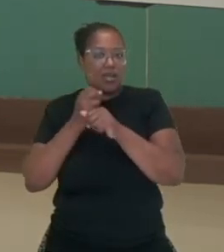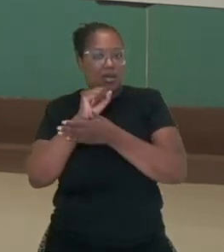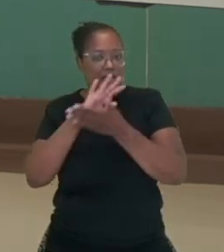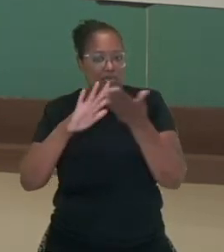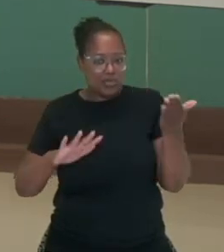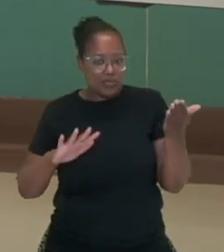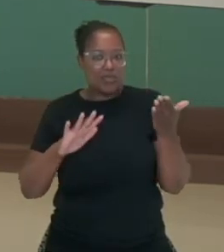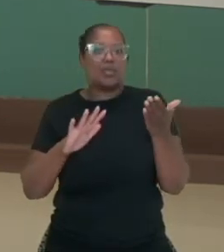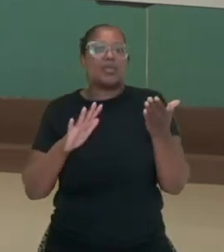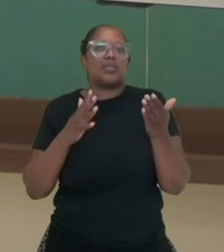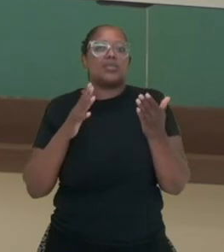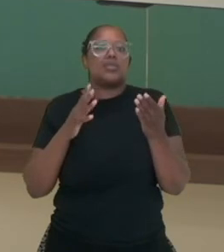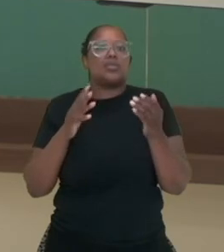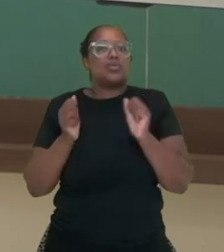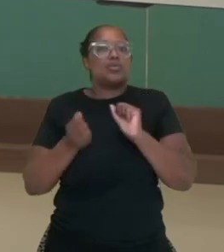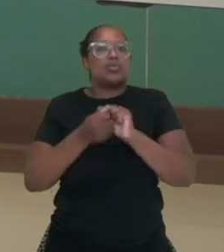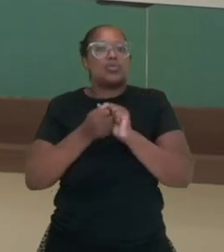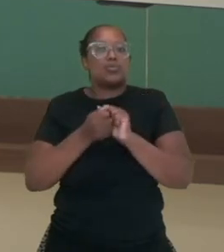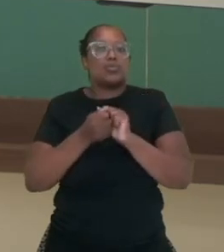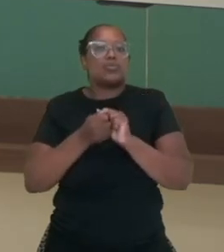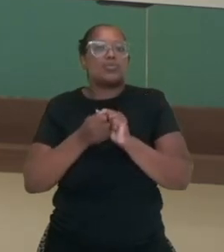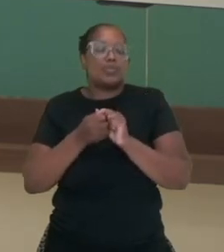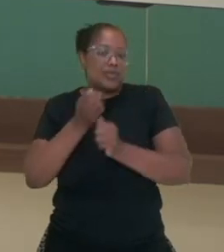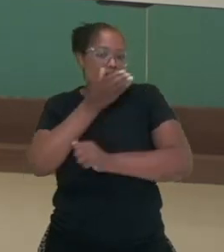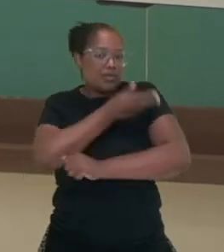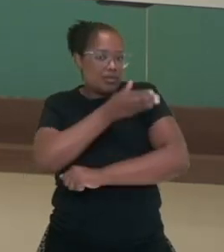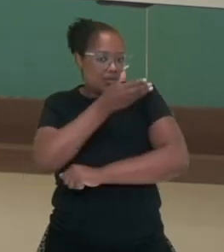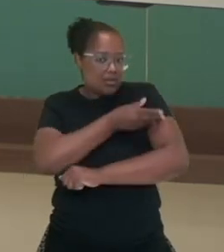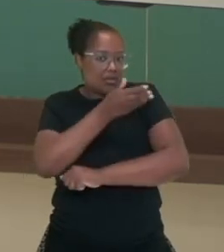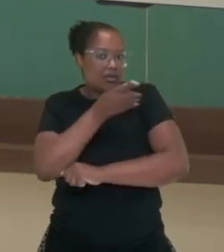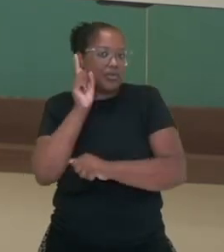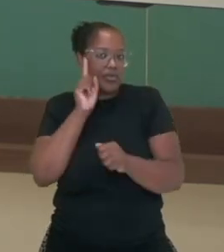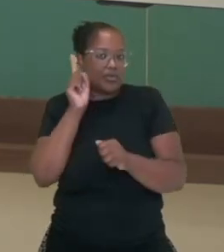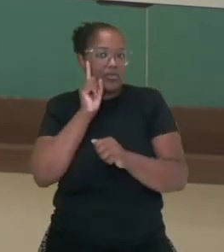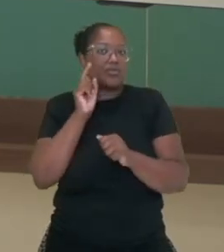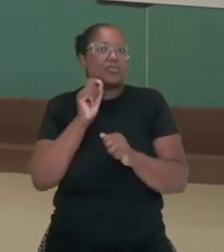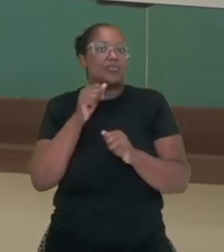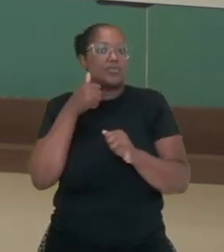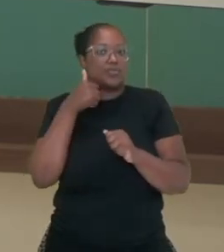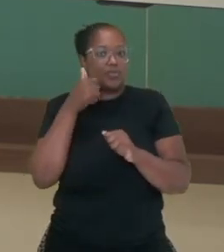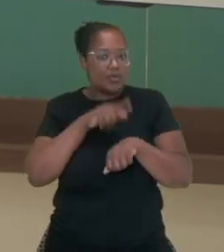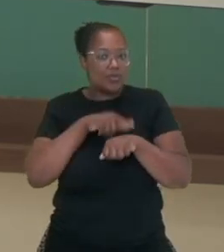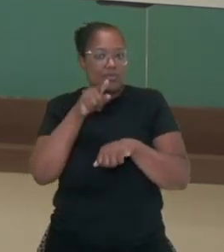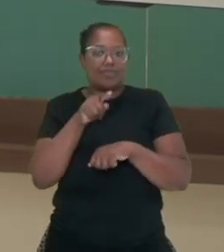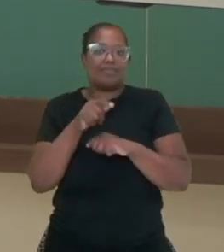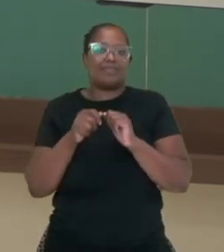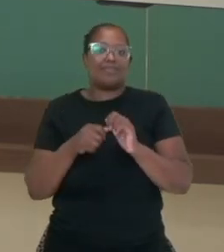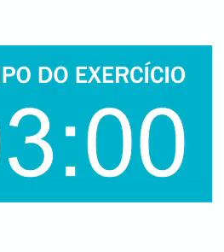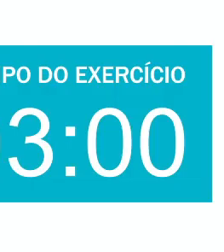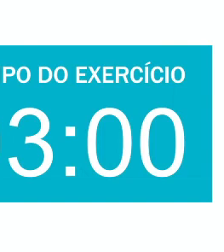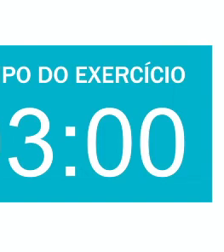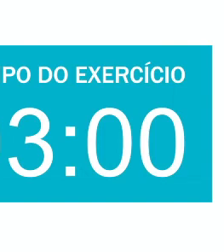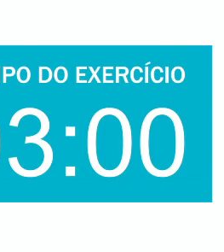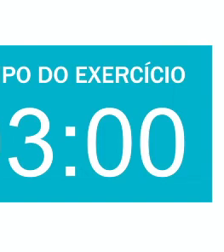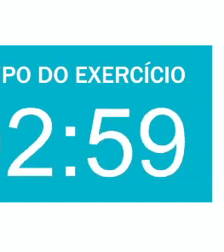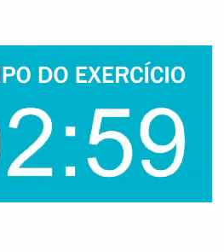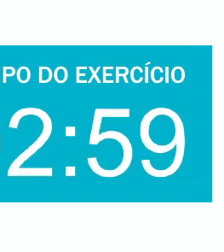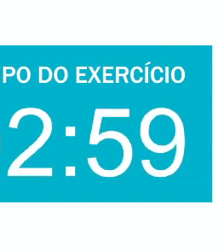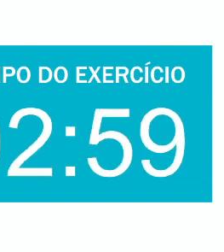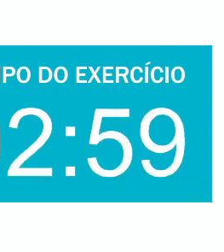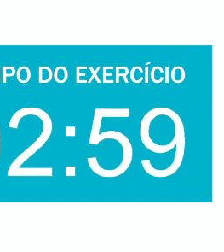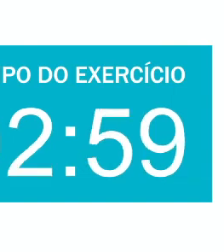loja de aplicativos um aplicativo para você utilizar nessa semana. Tempinho para vocês.